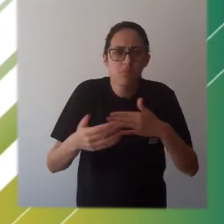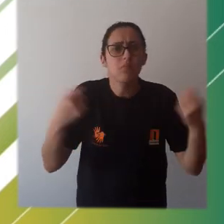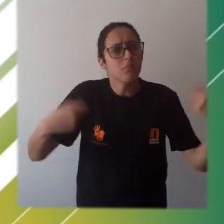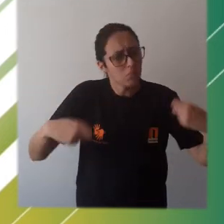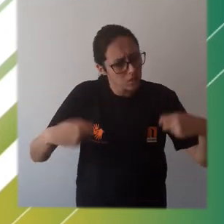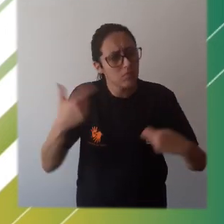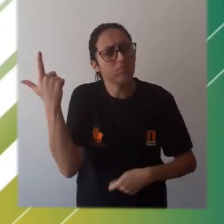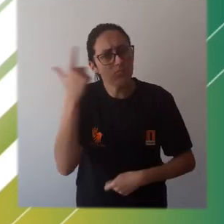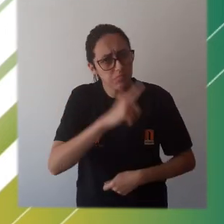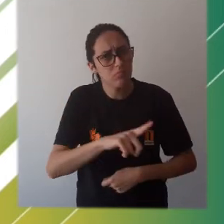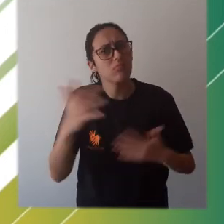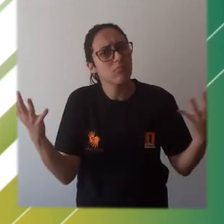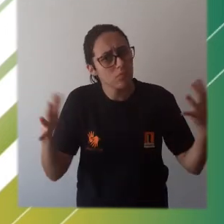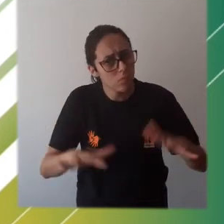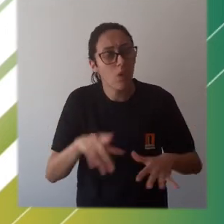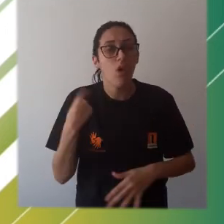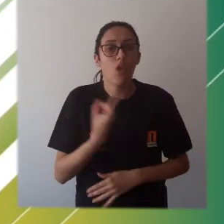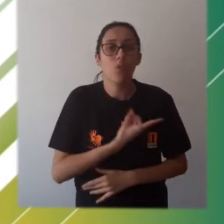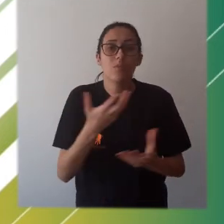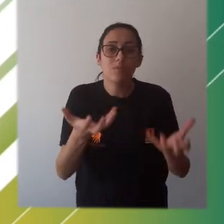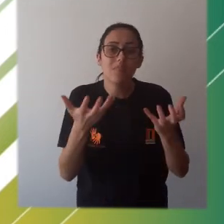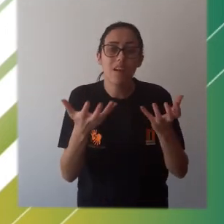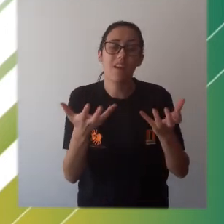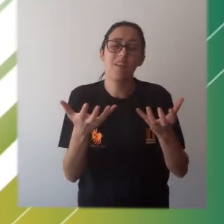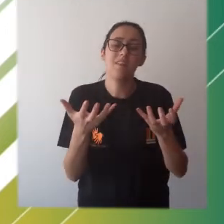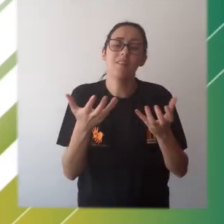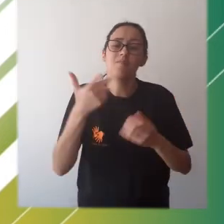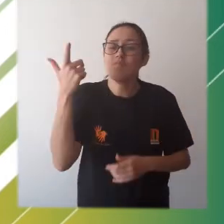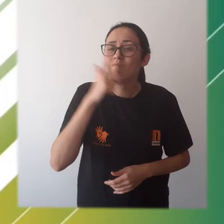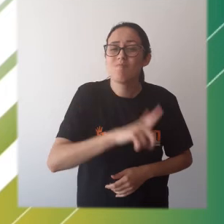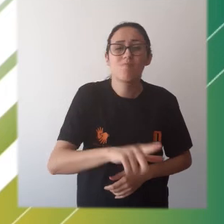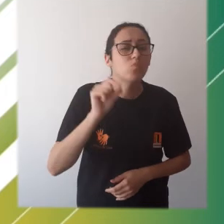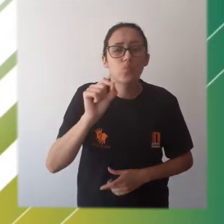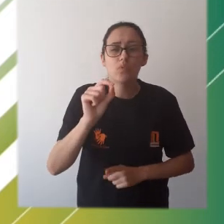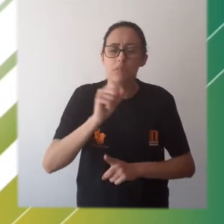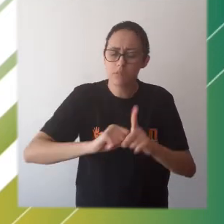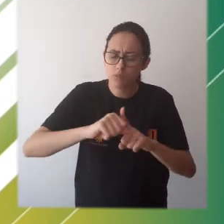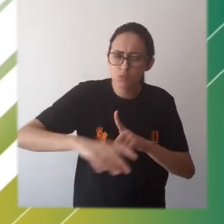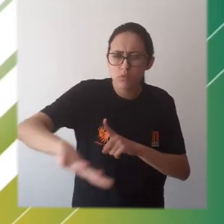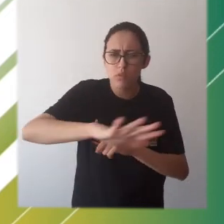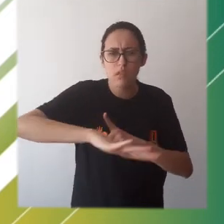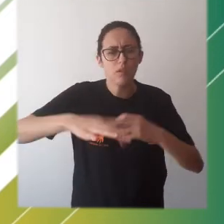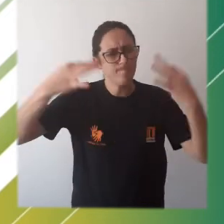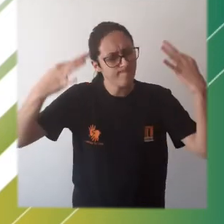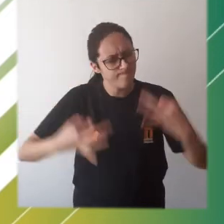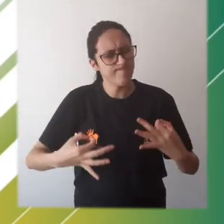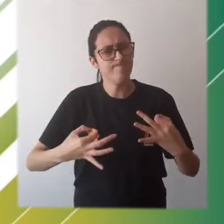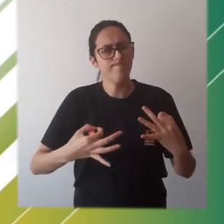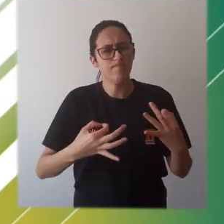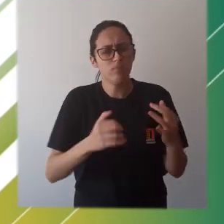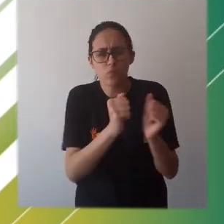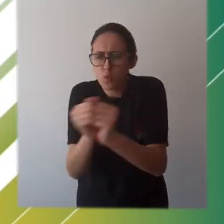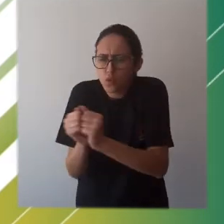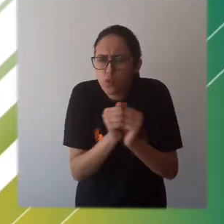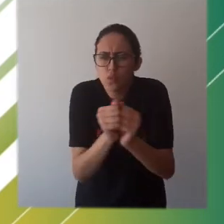dia, né, para que a gente consiga realmente ter uma sociedade justa,